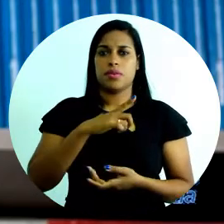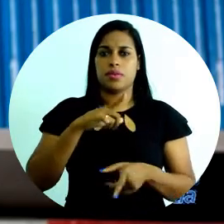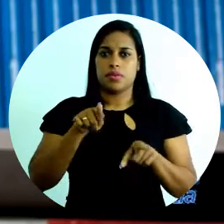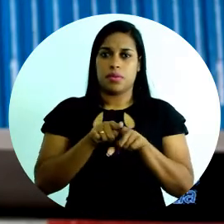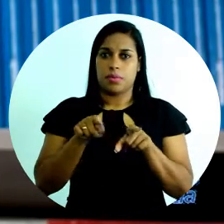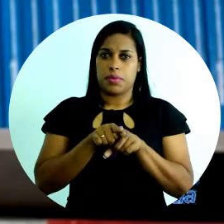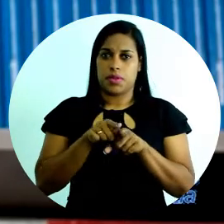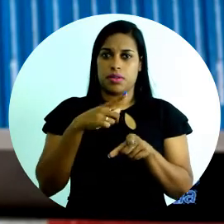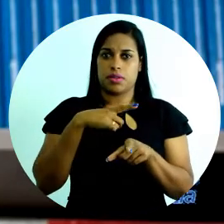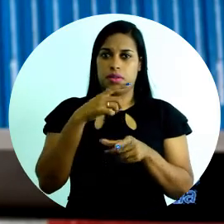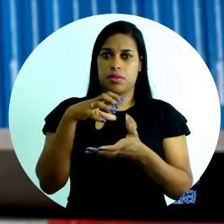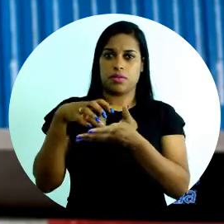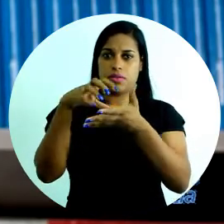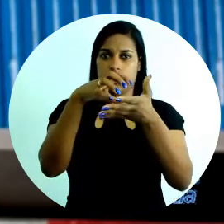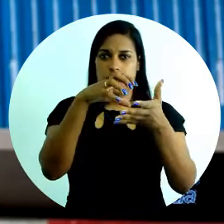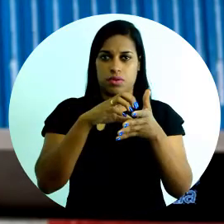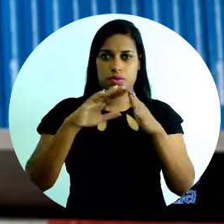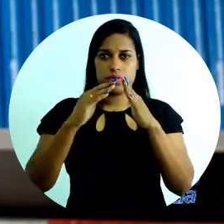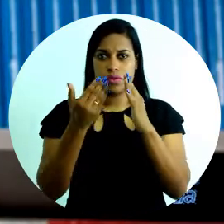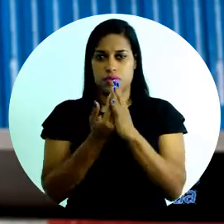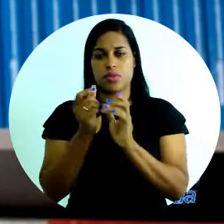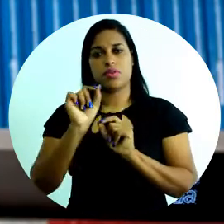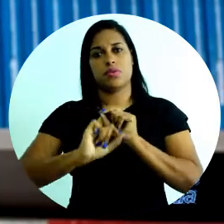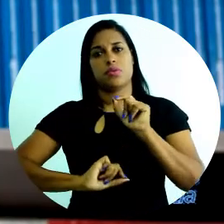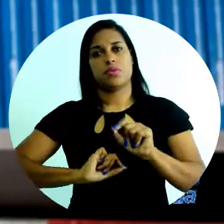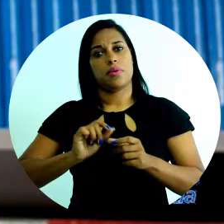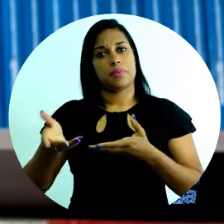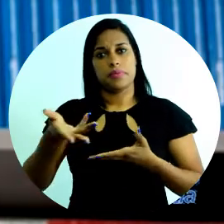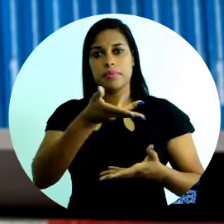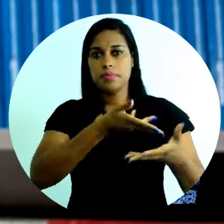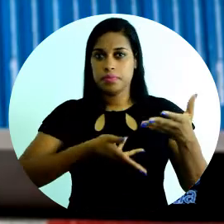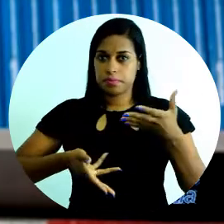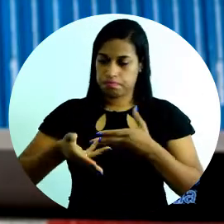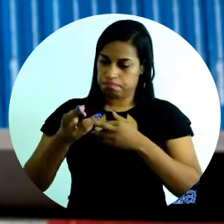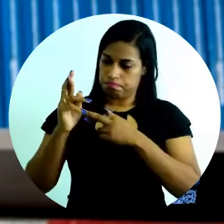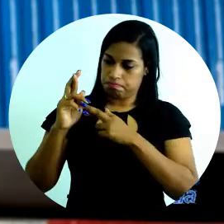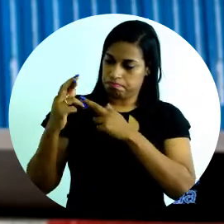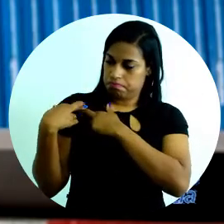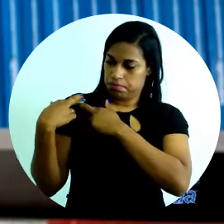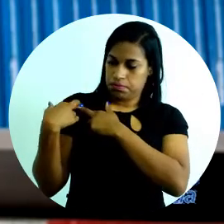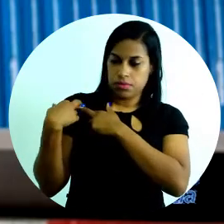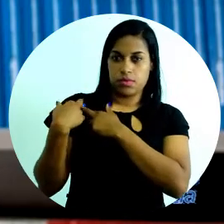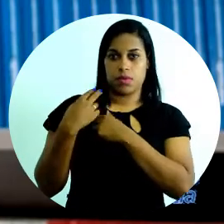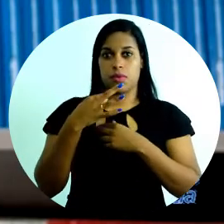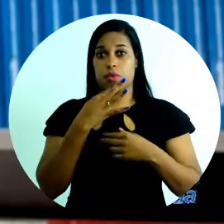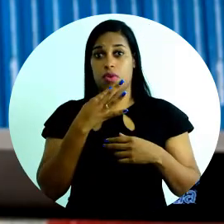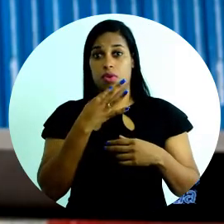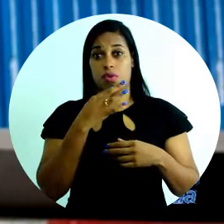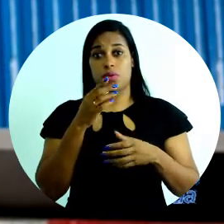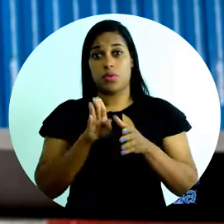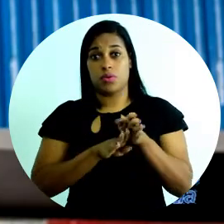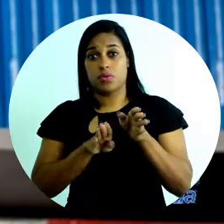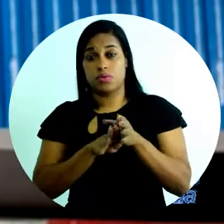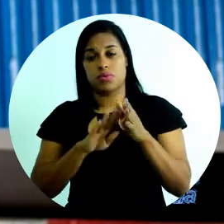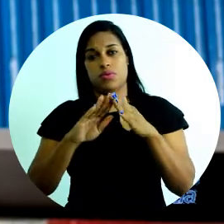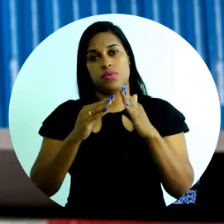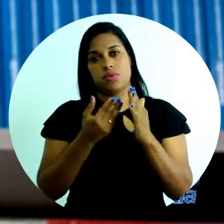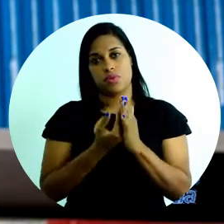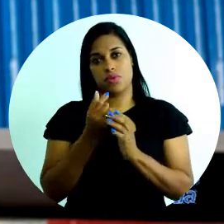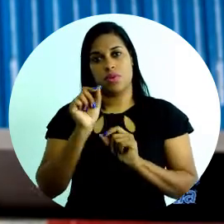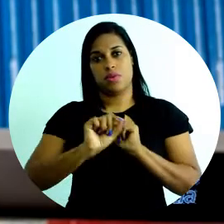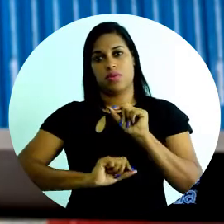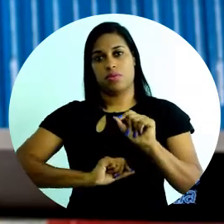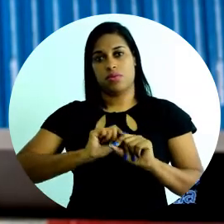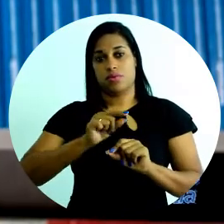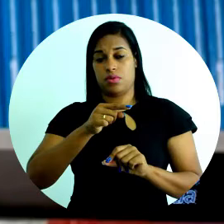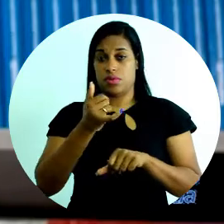E existem aqueles órgãos colegiados onde há a participação de representantes, né? Onde o mais conhecido é o Conselho Escolar, né? O